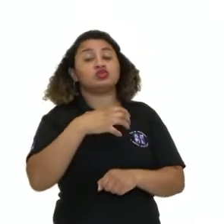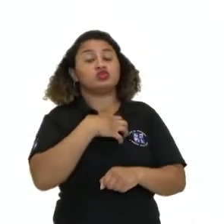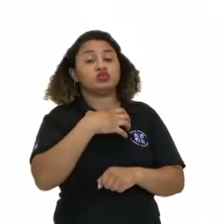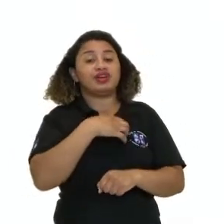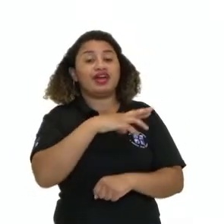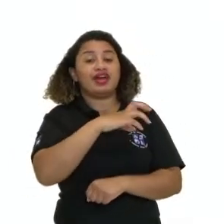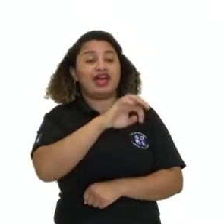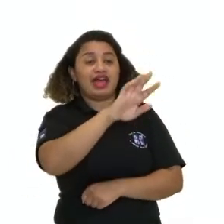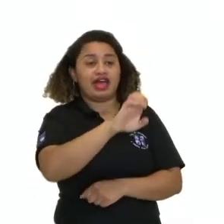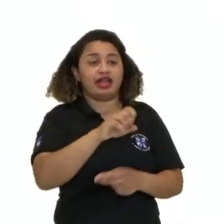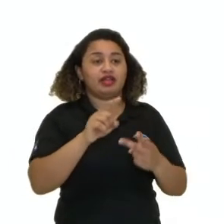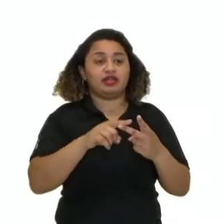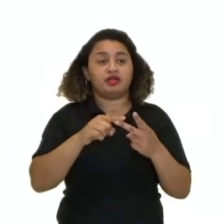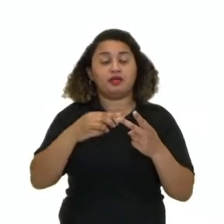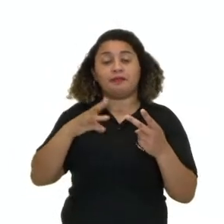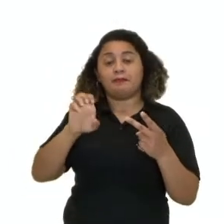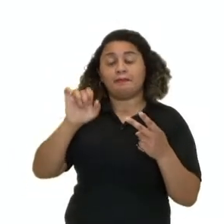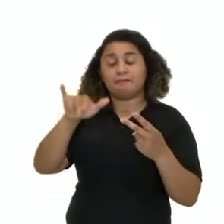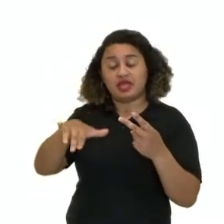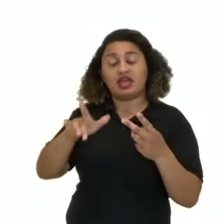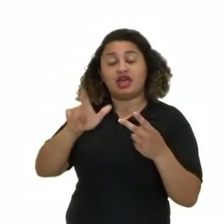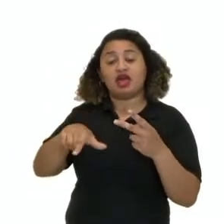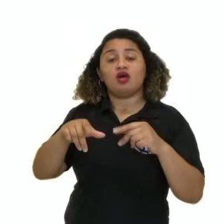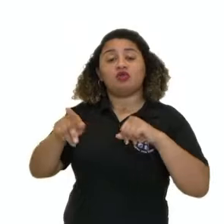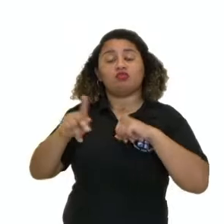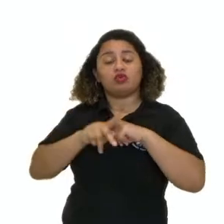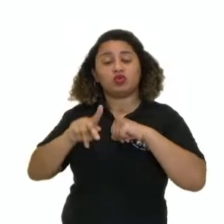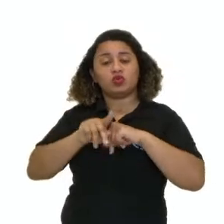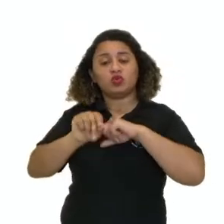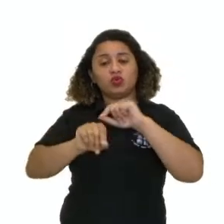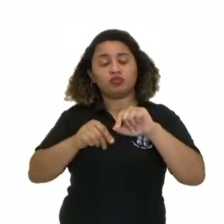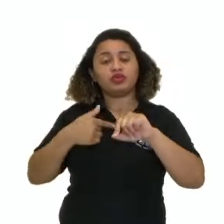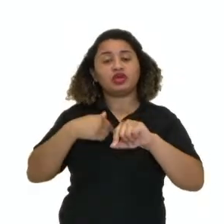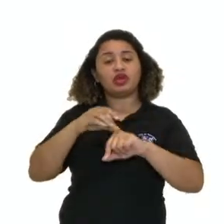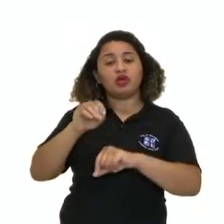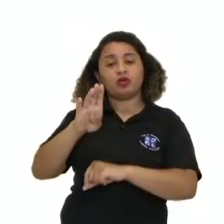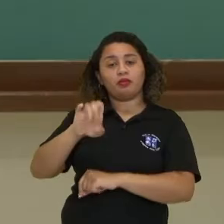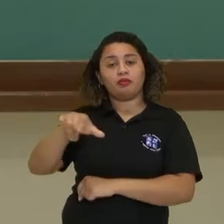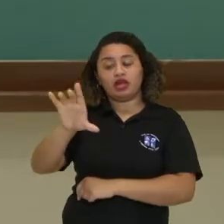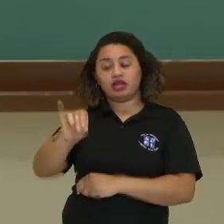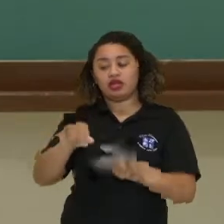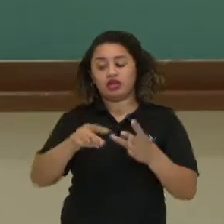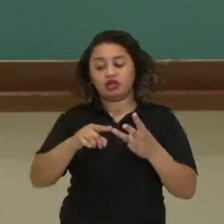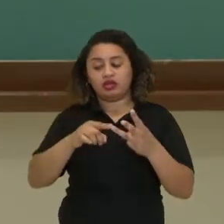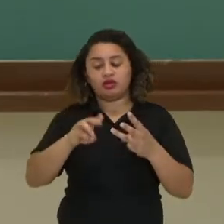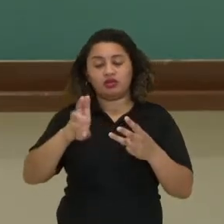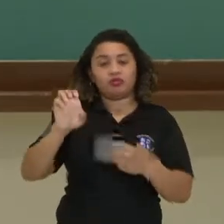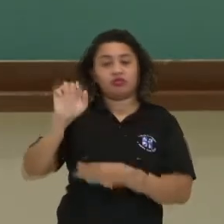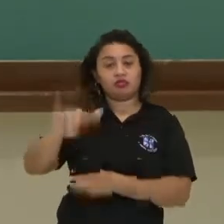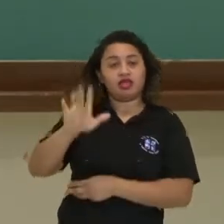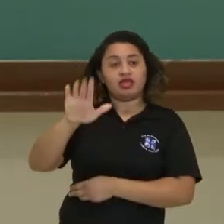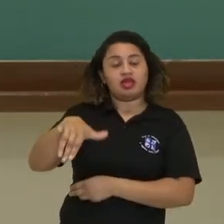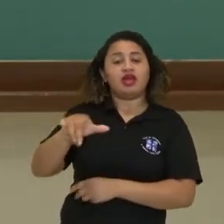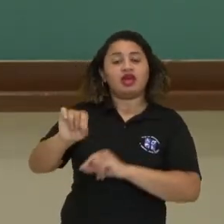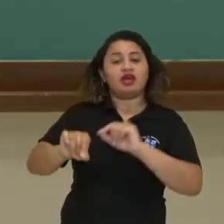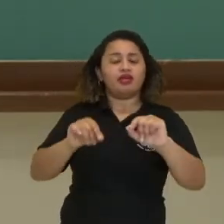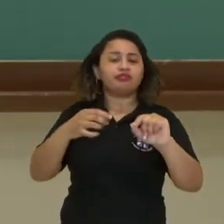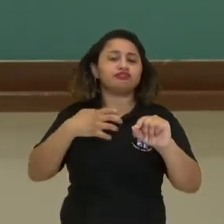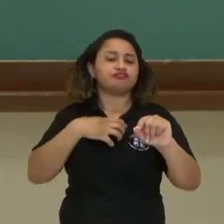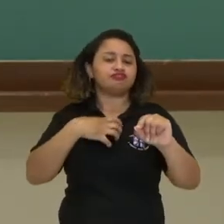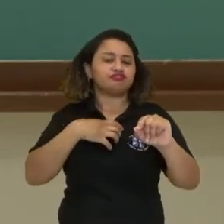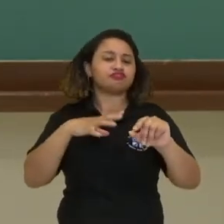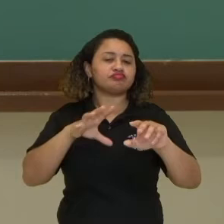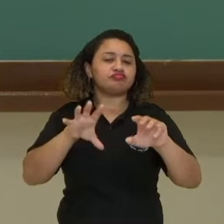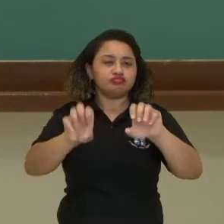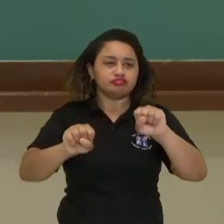oblíquo e meu é um pronome possessivo. A próclise, tratando-se de colocação pronominal, ou seja, de onde que eu coloco cada